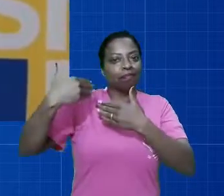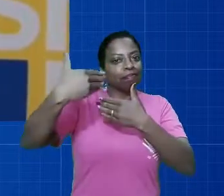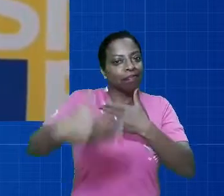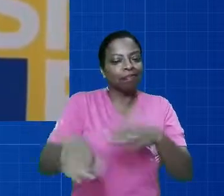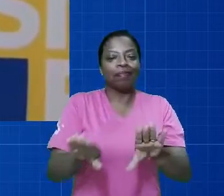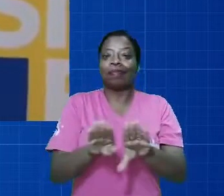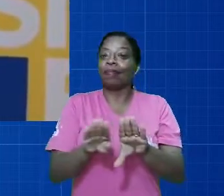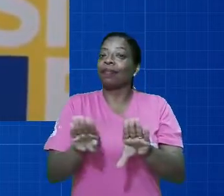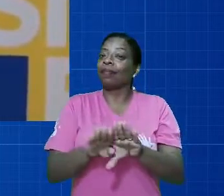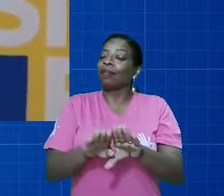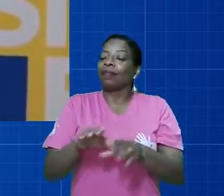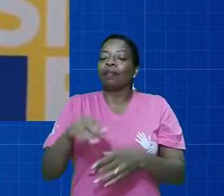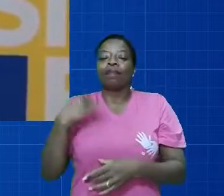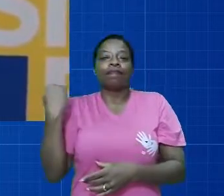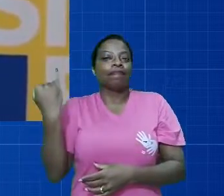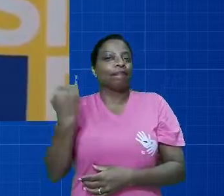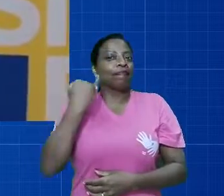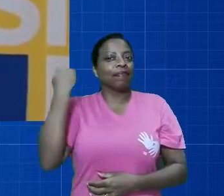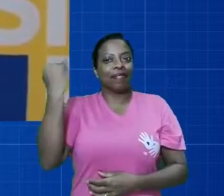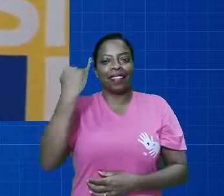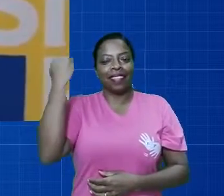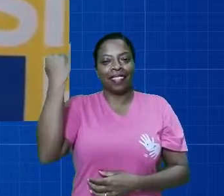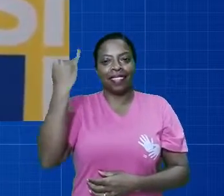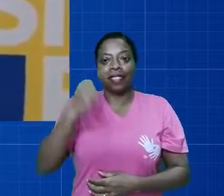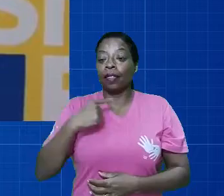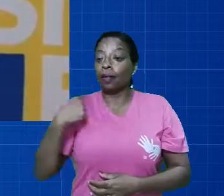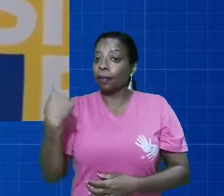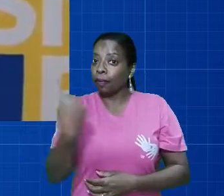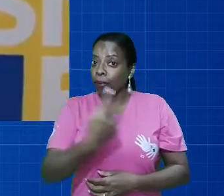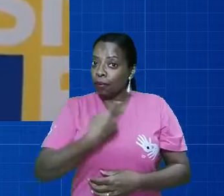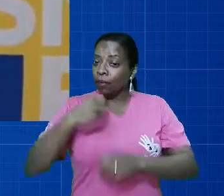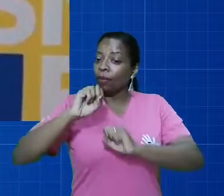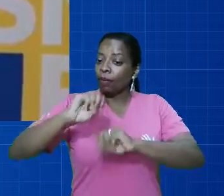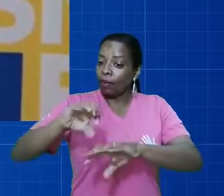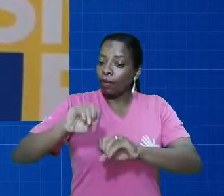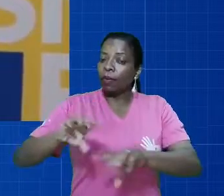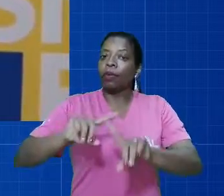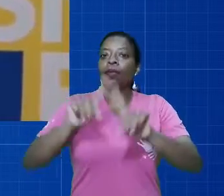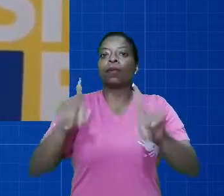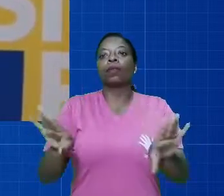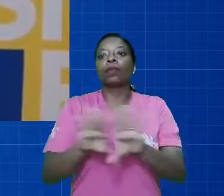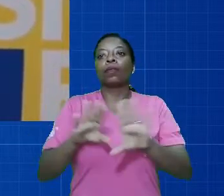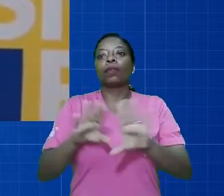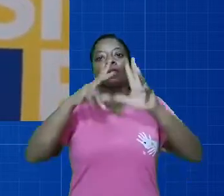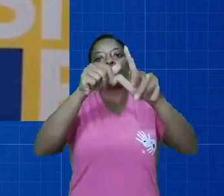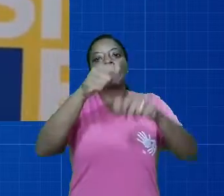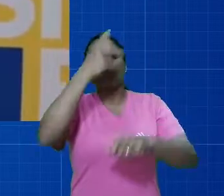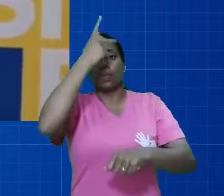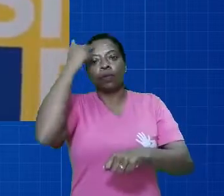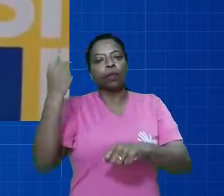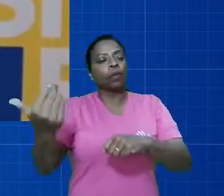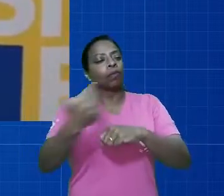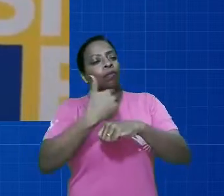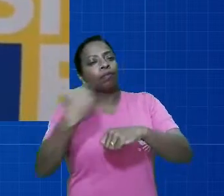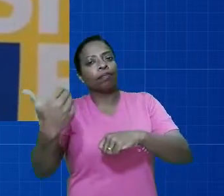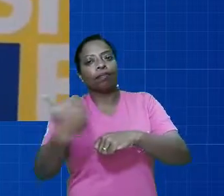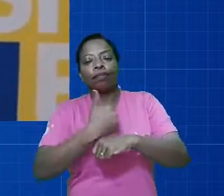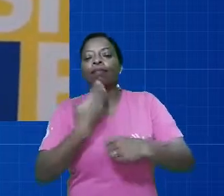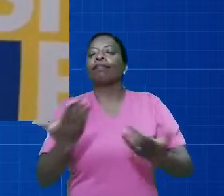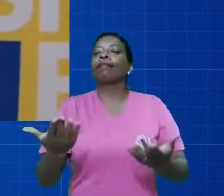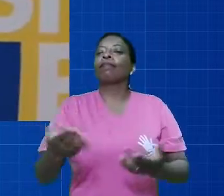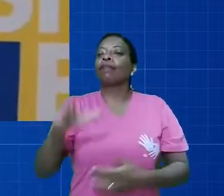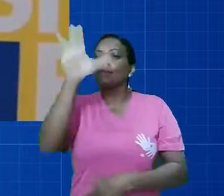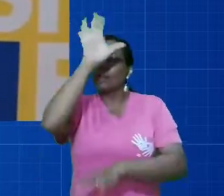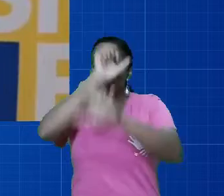sido constituído, é muito relevante não só para a nossa rede de ensino, mas para aqueles que passaram, cidadãos que passaram